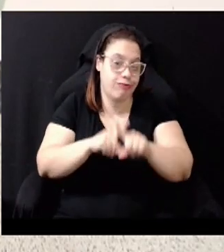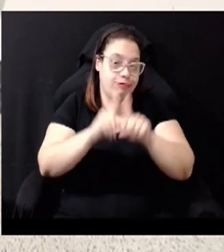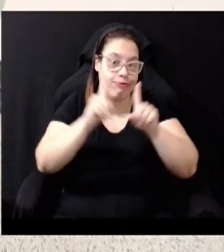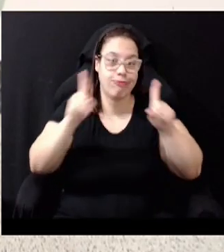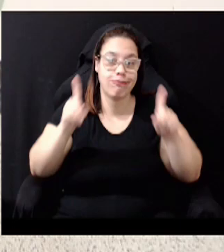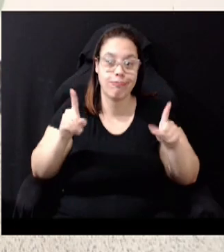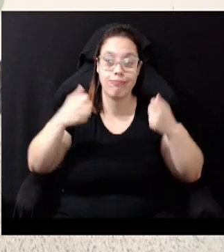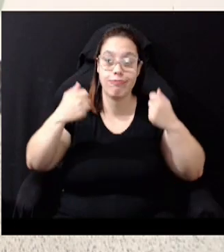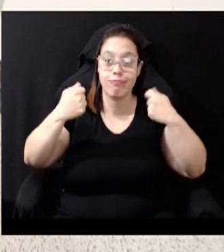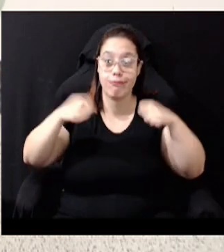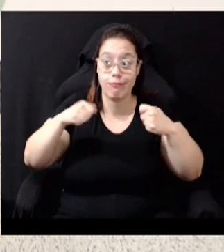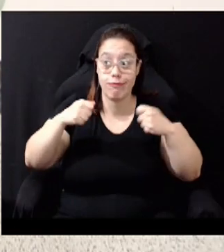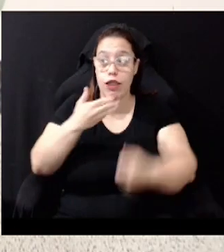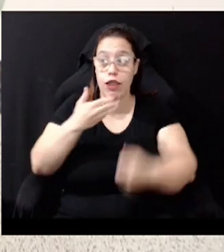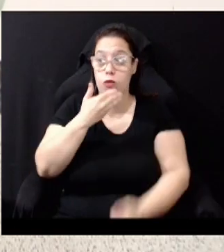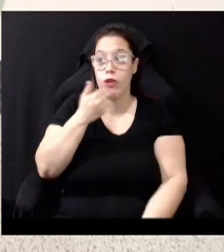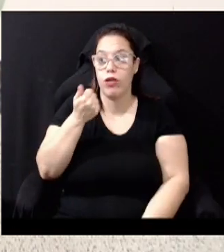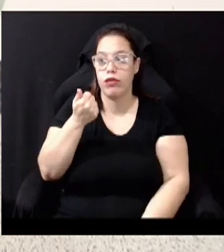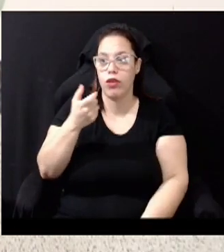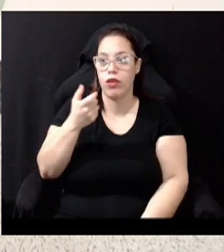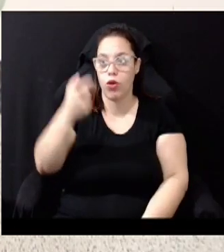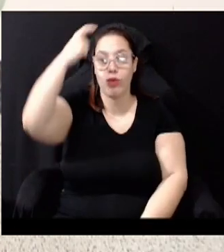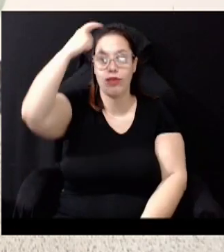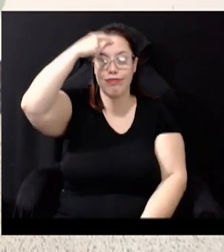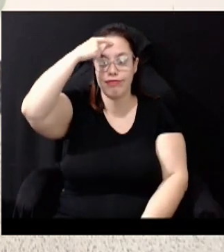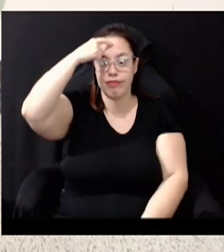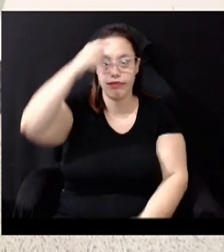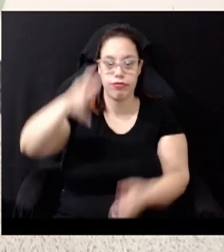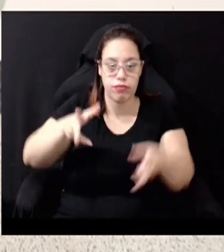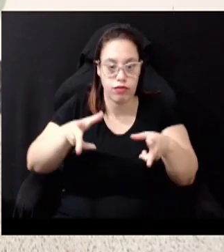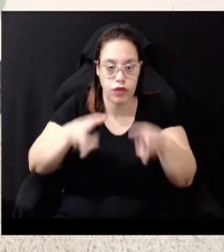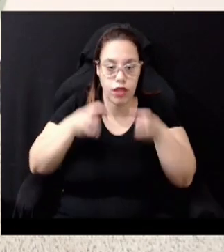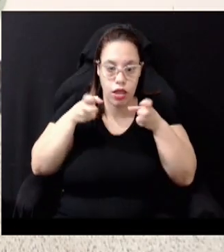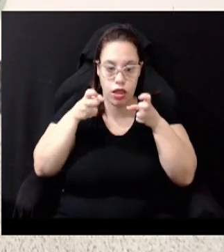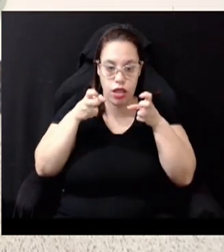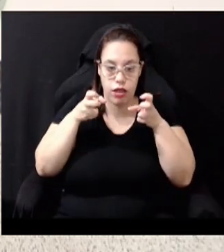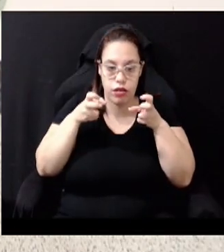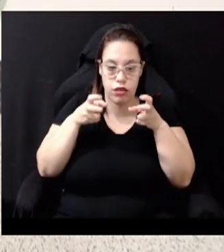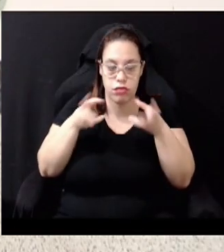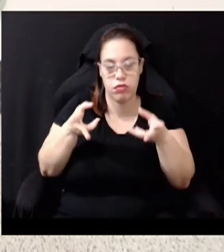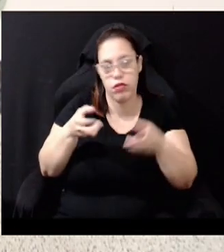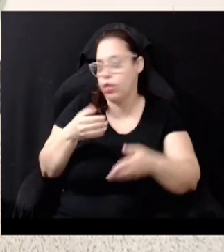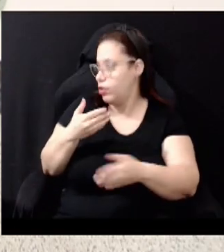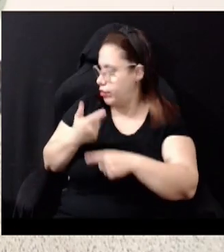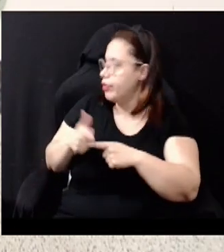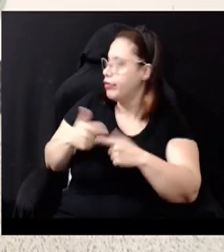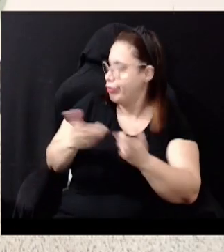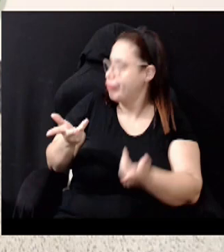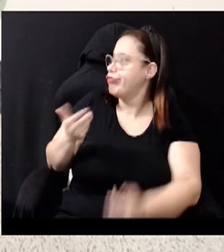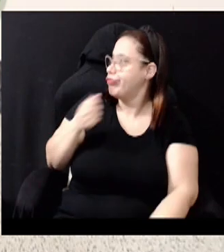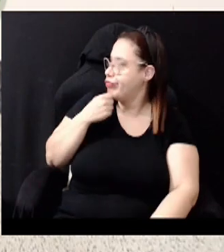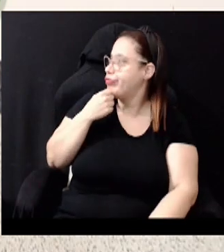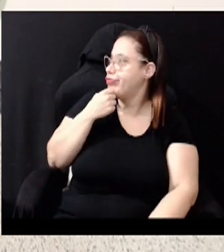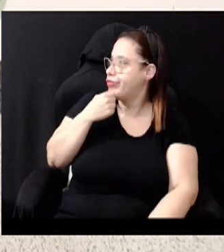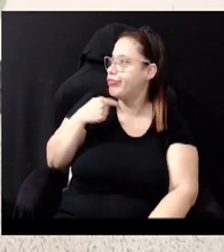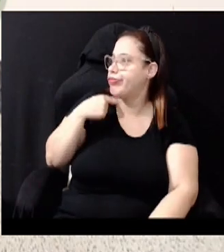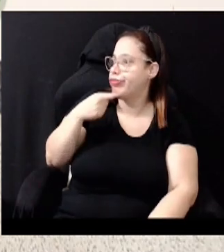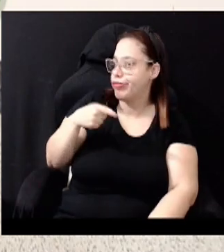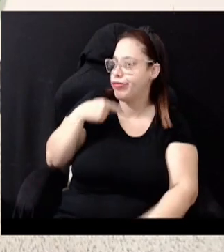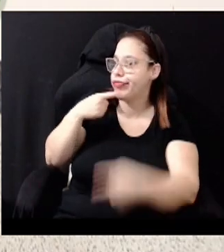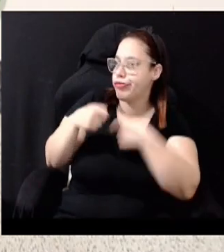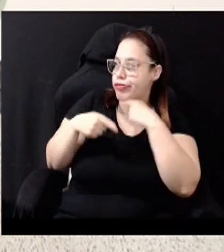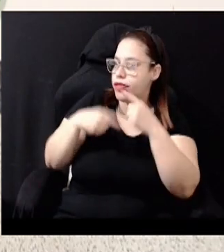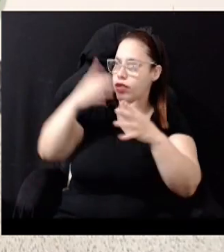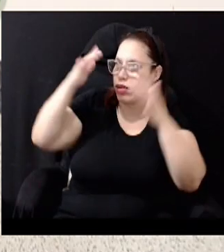que melhorou muito a concentração. Não tenha dúvida, né? É uma coisa que imagino que vai